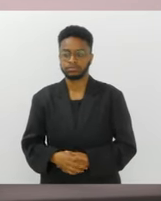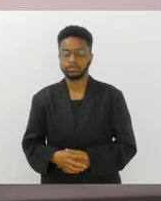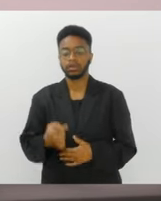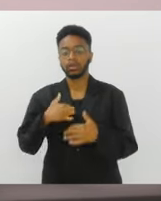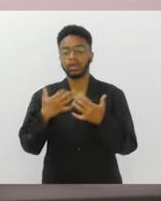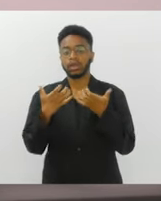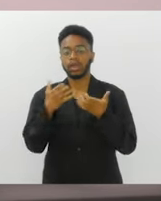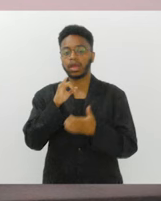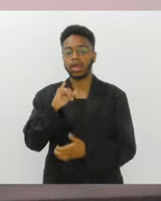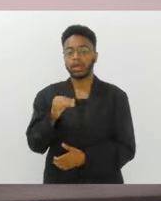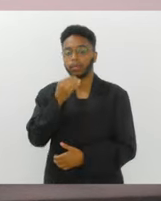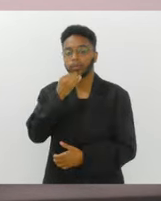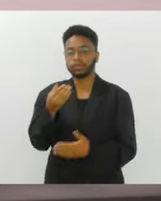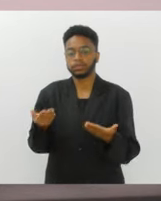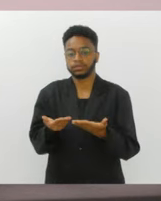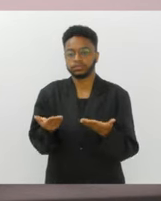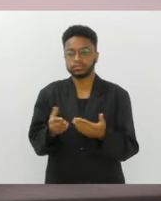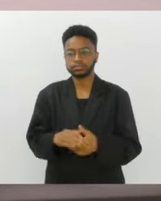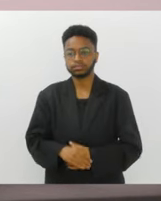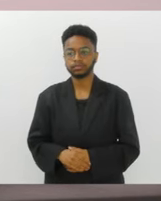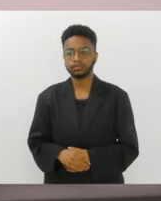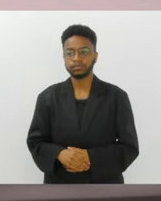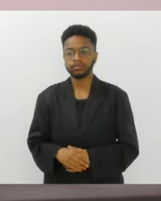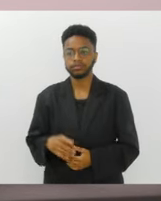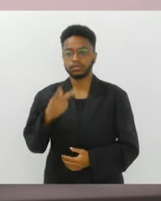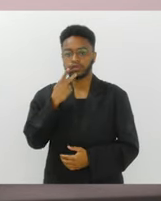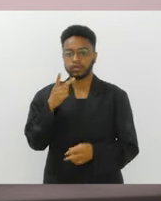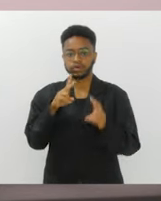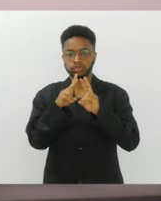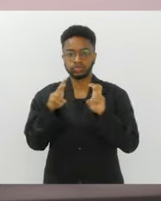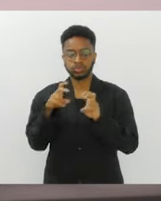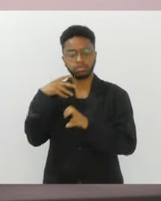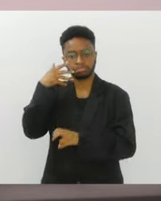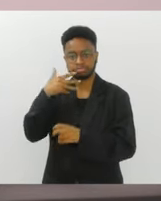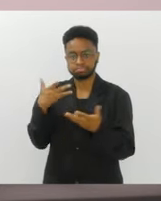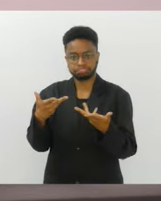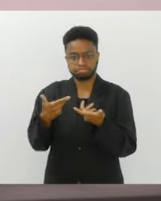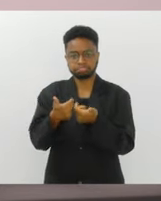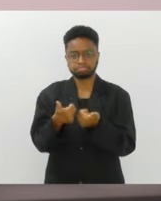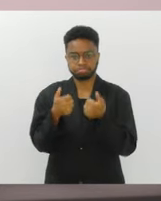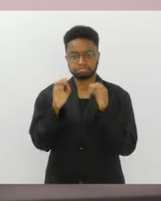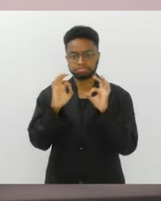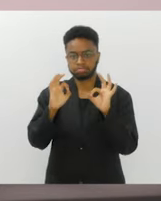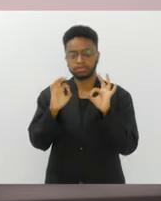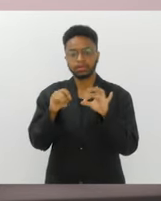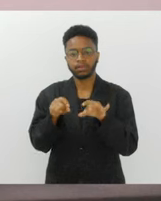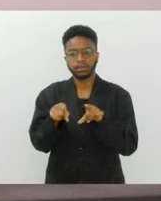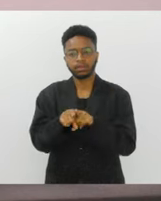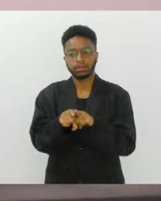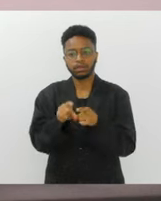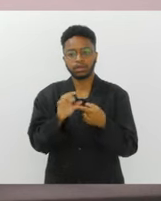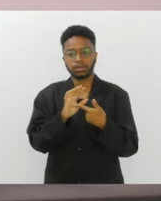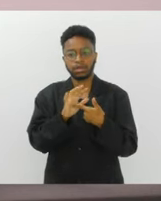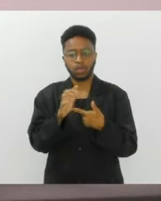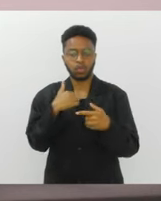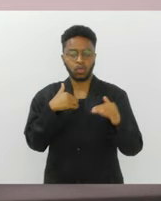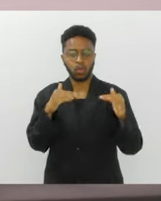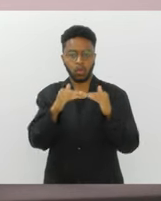aproveitar a oportunidade para falar das suas brilhantes palavras e falar que as suas palavras reforçam, são as minhas